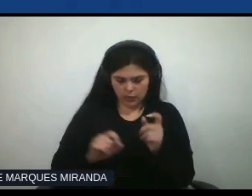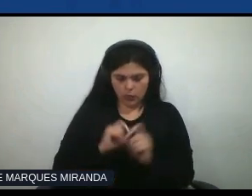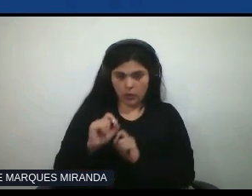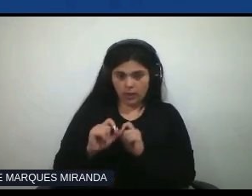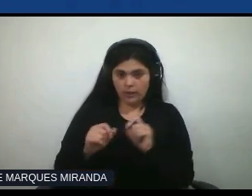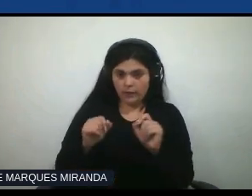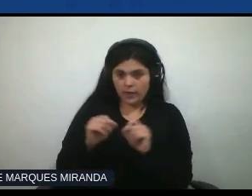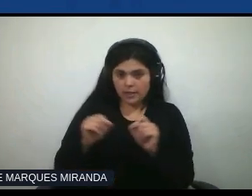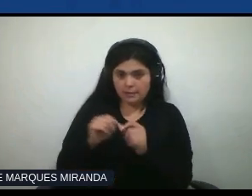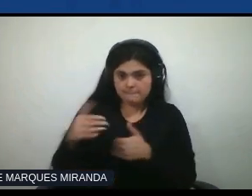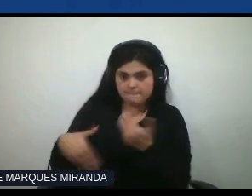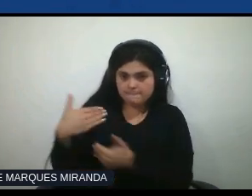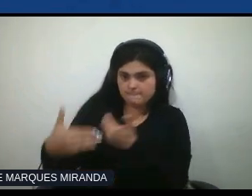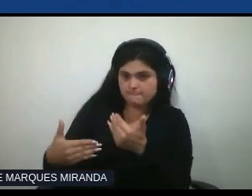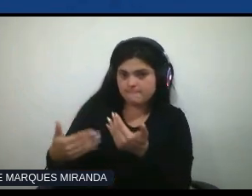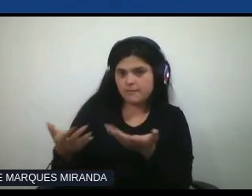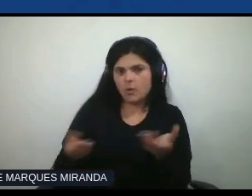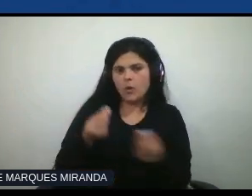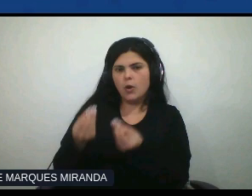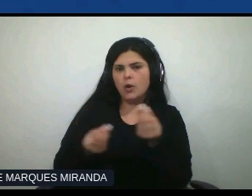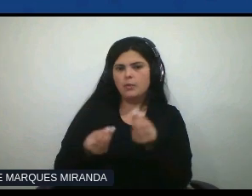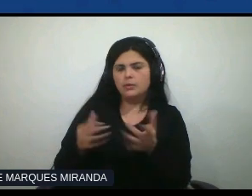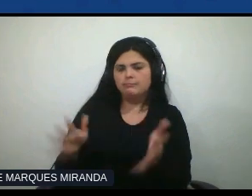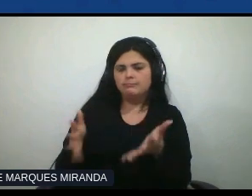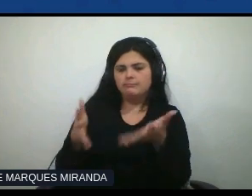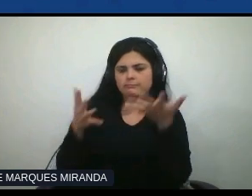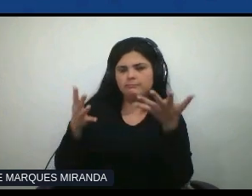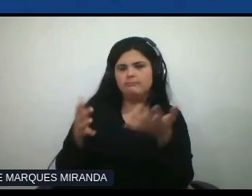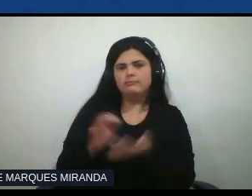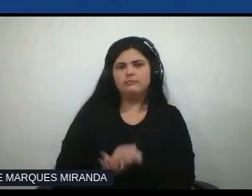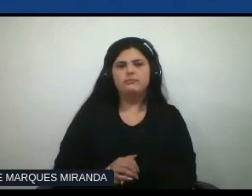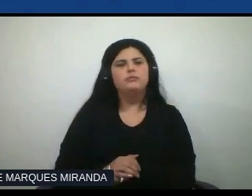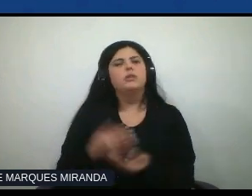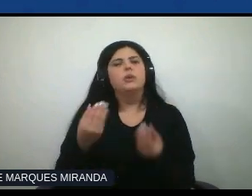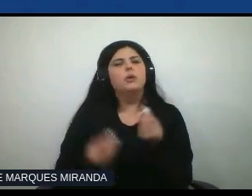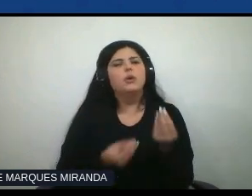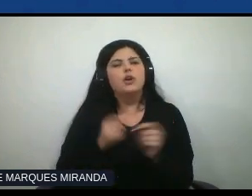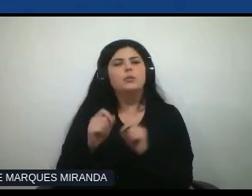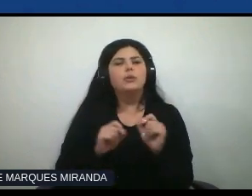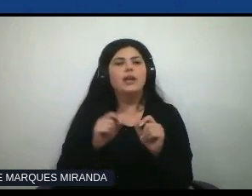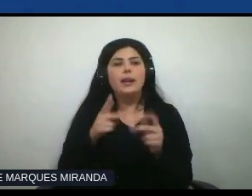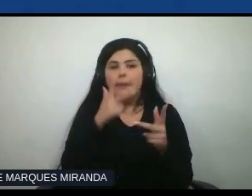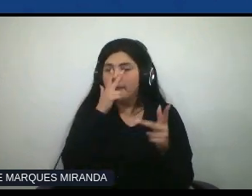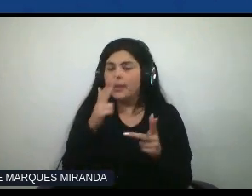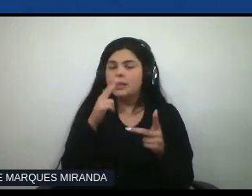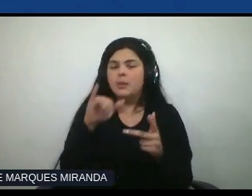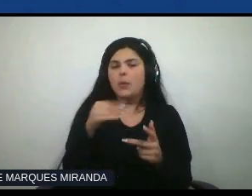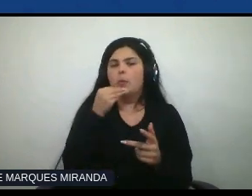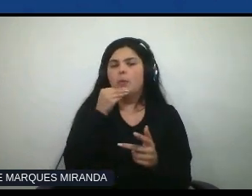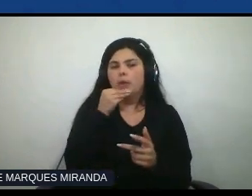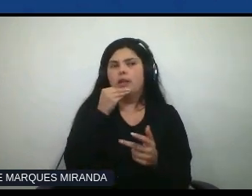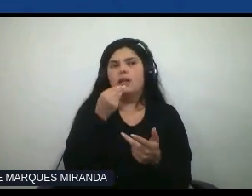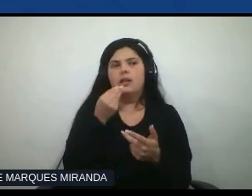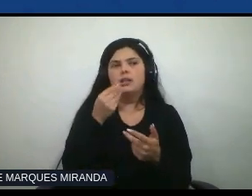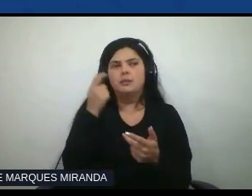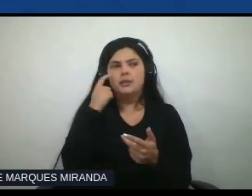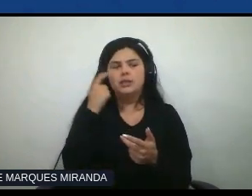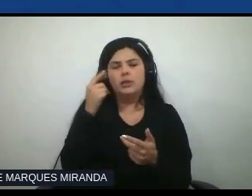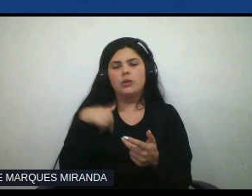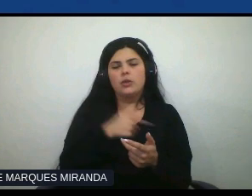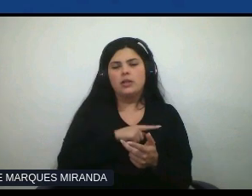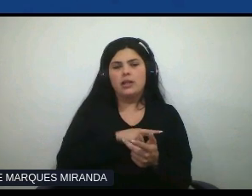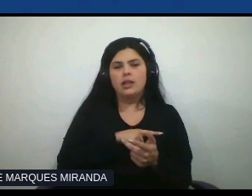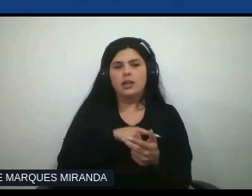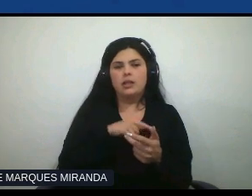fazê-los crescer, como fazê-los serem promovidos, como fazerem terem as mesmas oportunidades, pensando que a gente tem